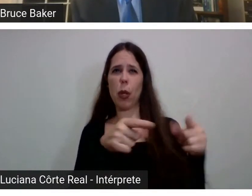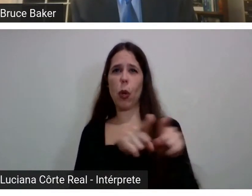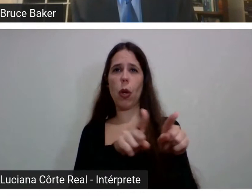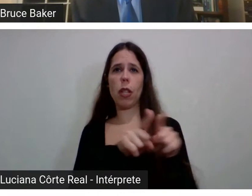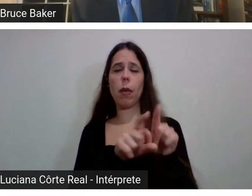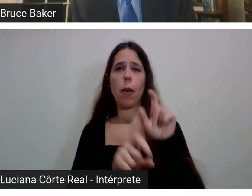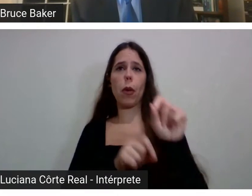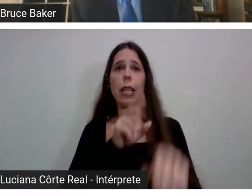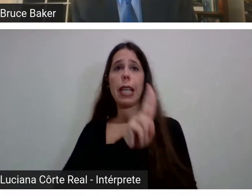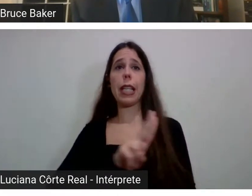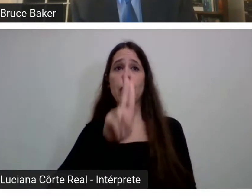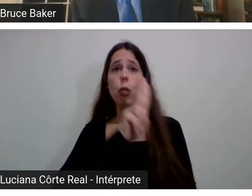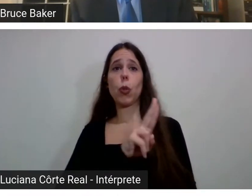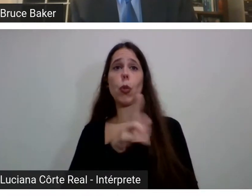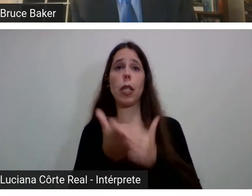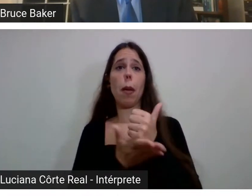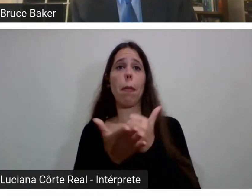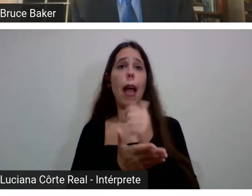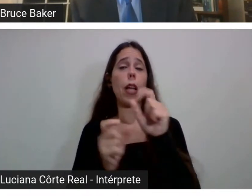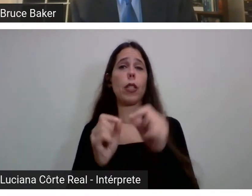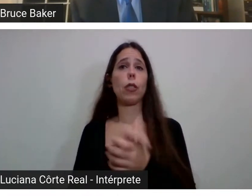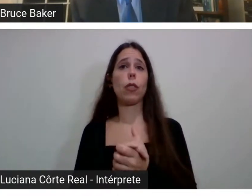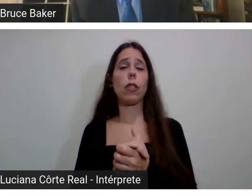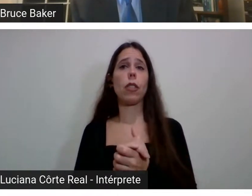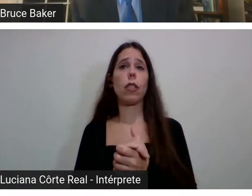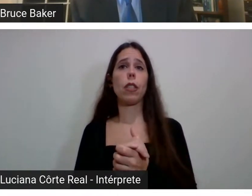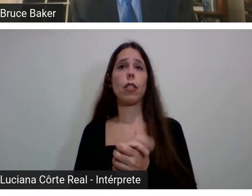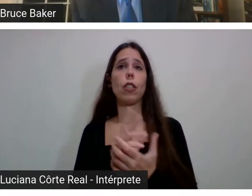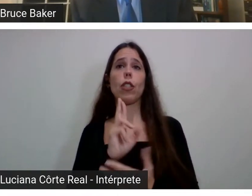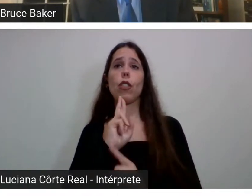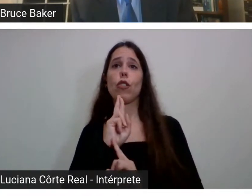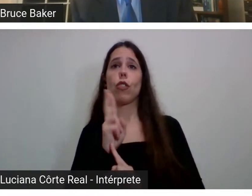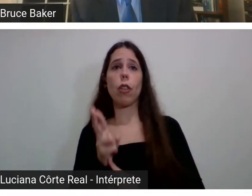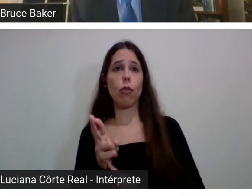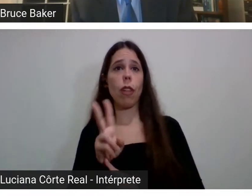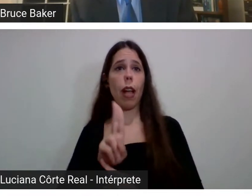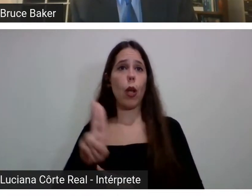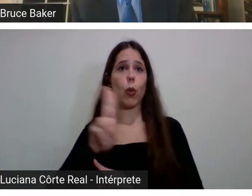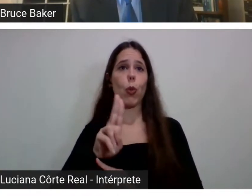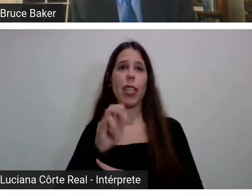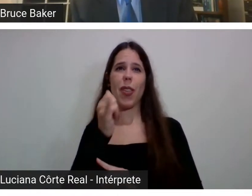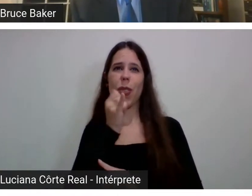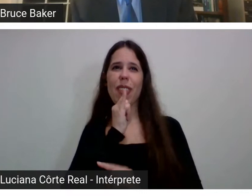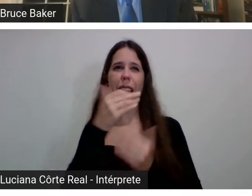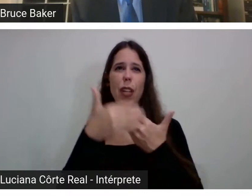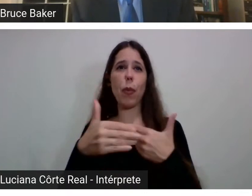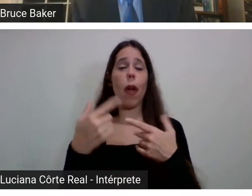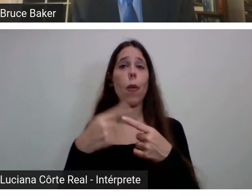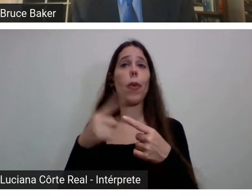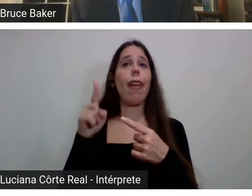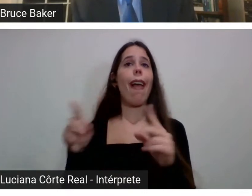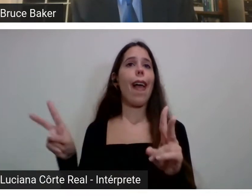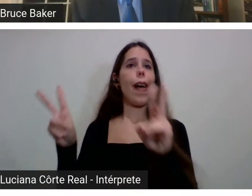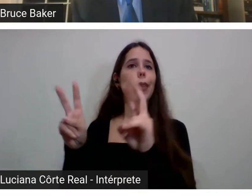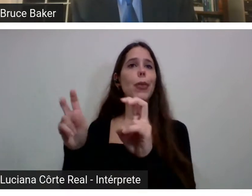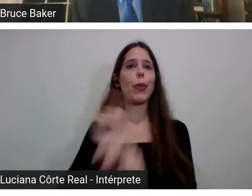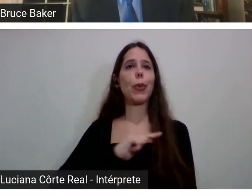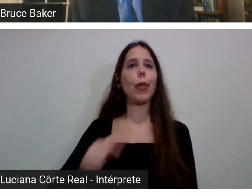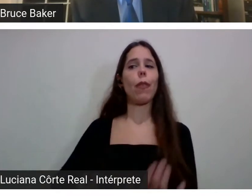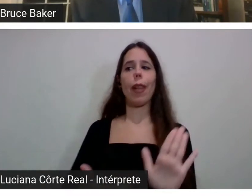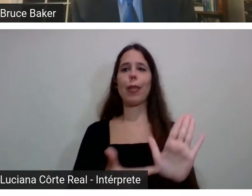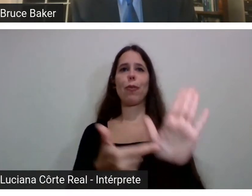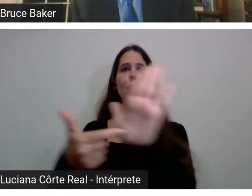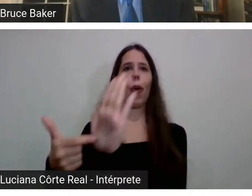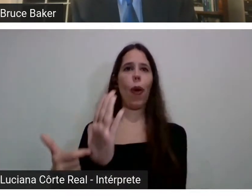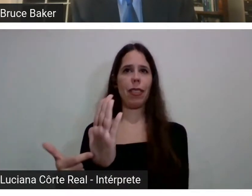testes, porque esse é o tema que o governo coloca na mesa. Então, o que eles mostram, né, é que para ter aquela